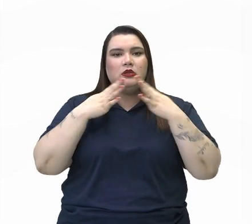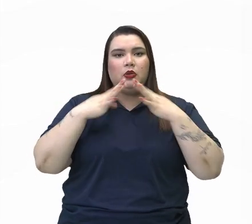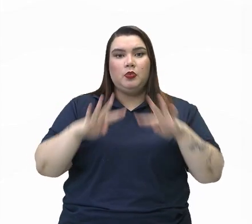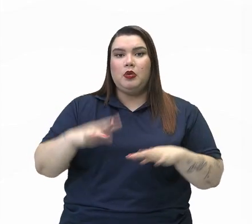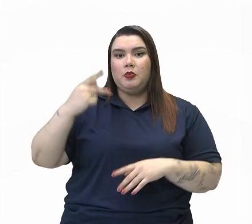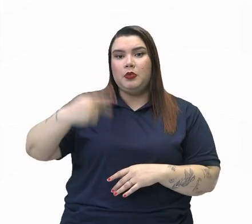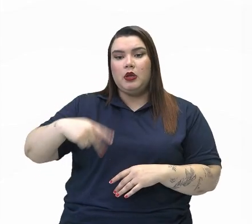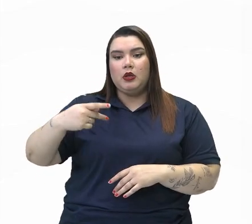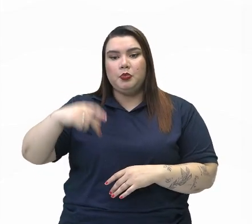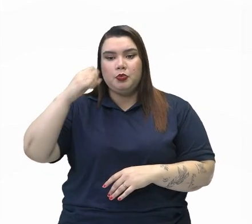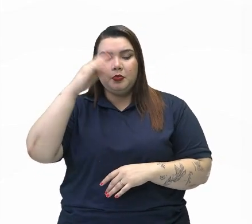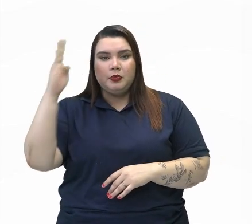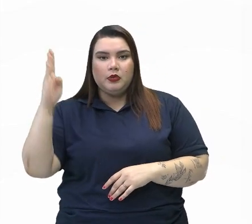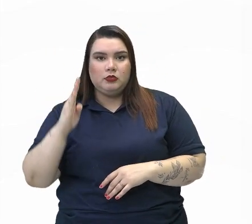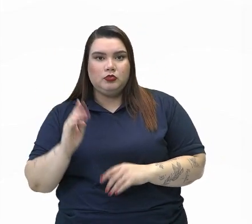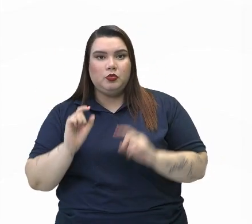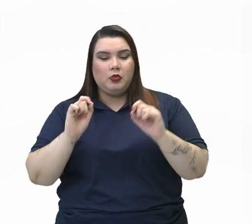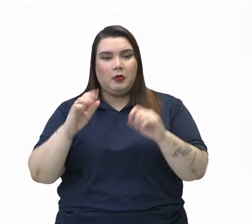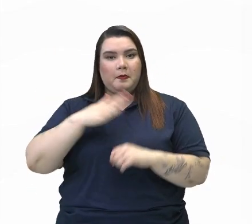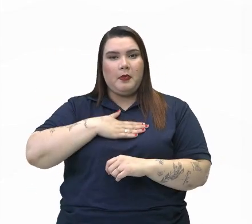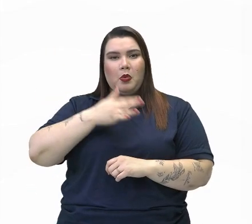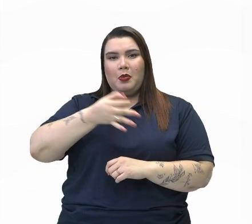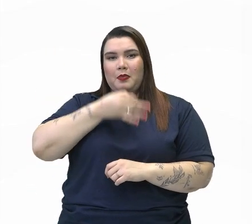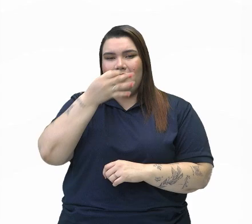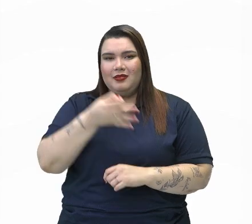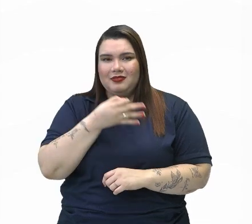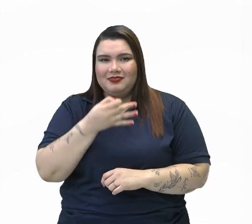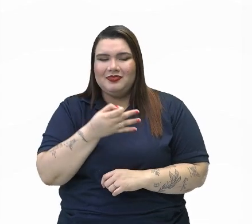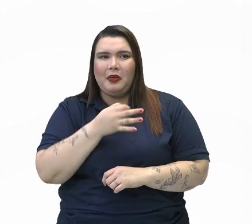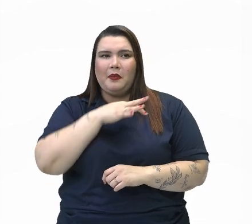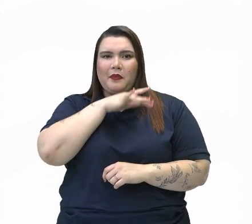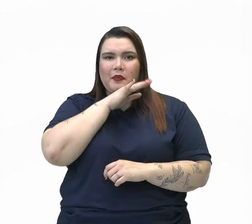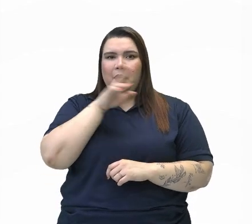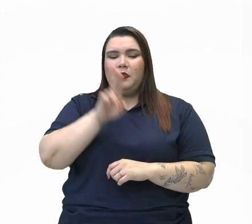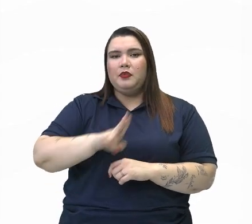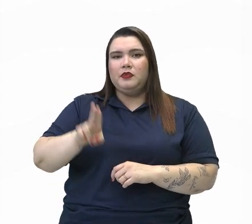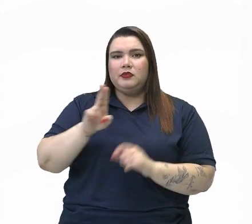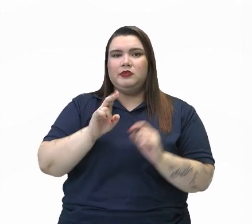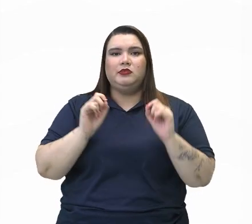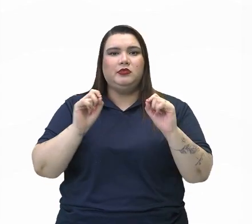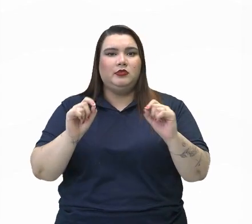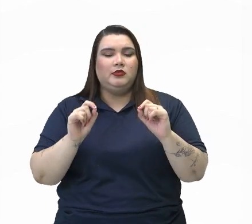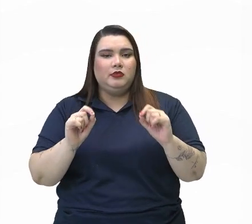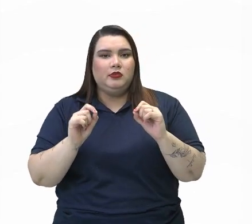exemplo, que do meu ponto de vista, lamentavelmente é utilizada, por exemplo, a questão do